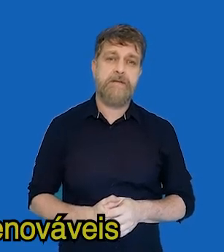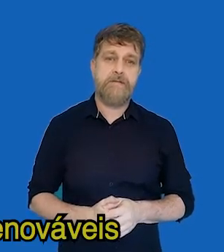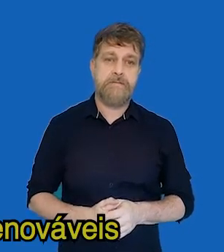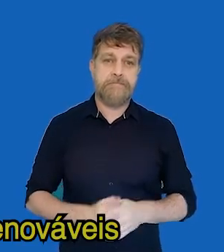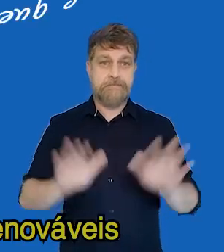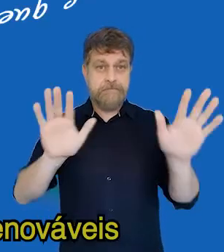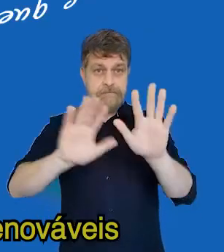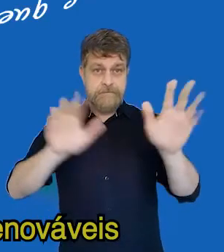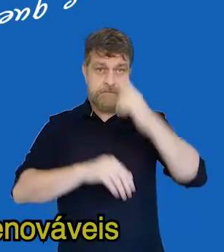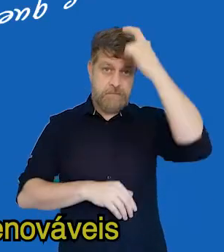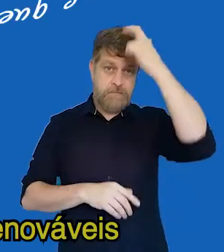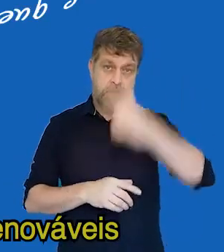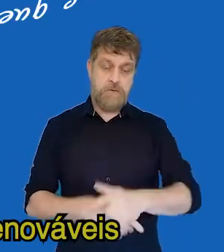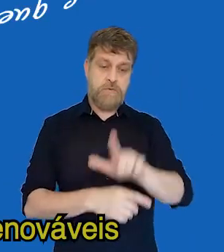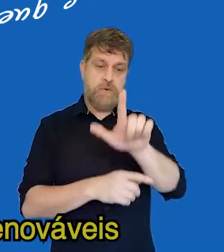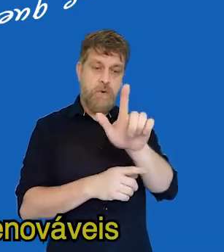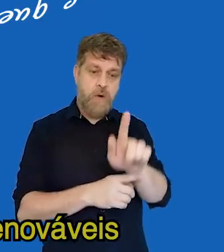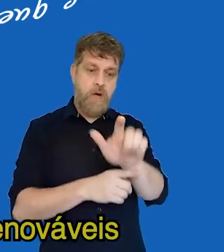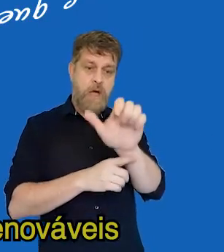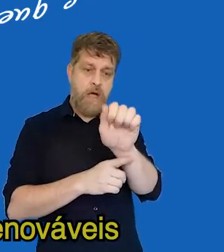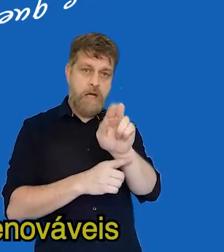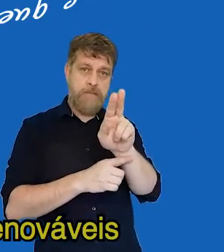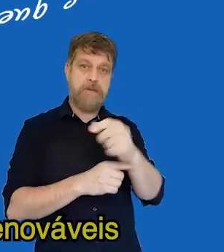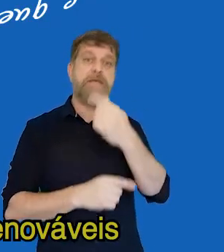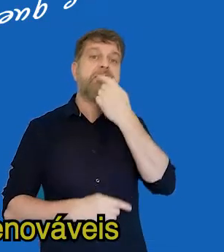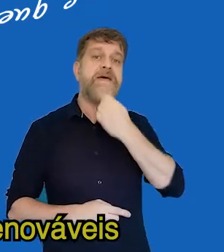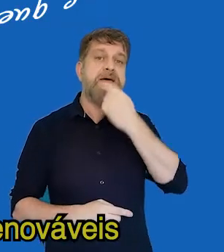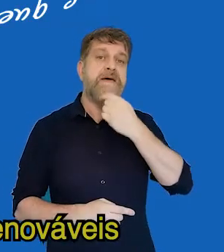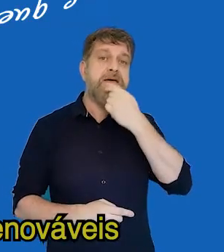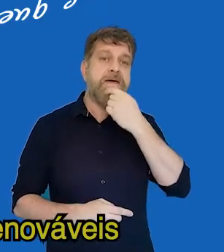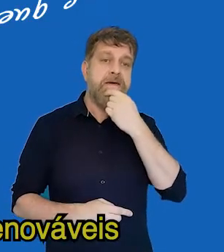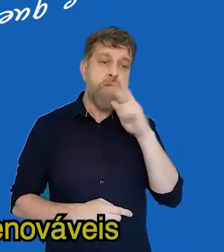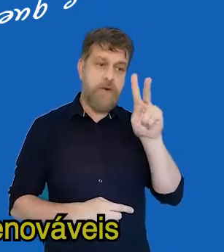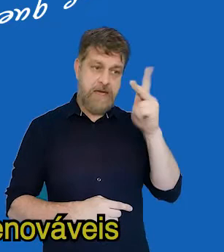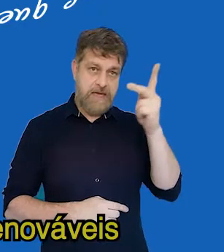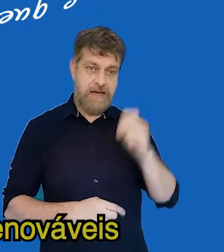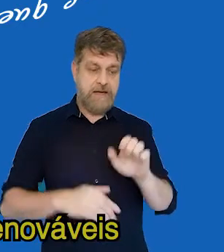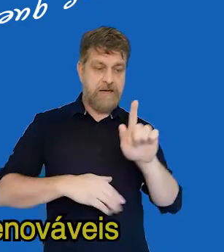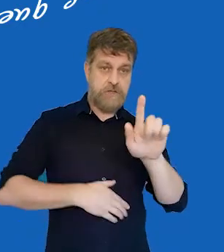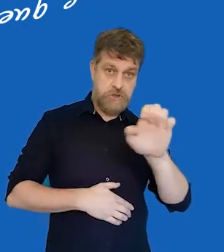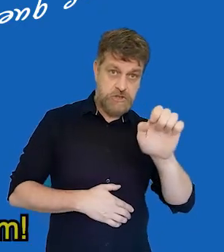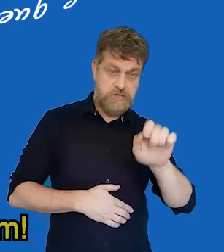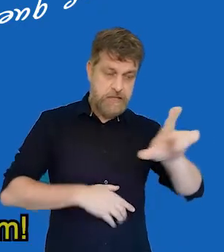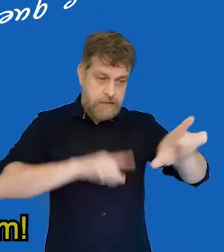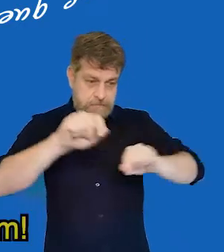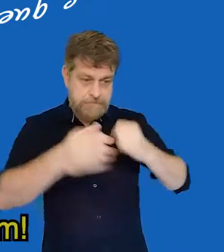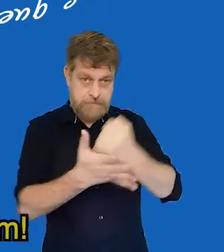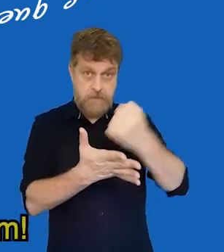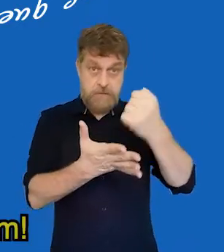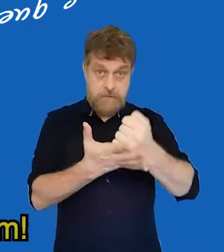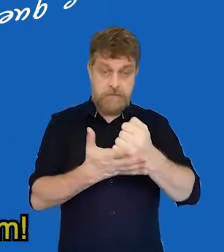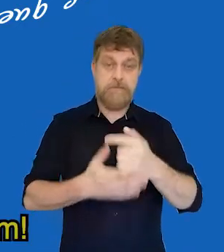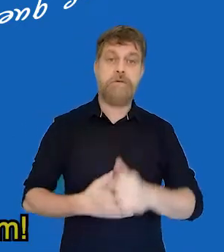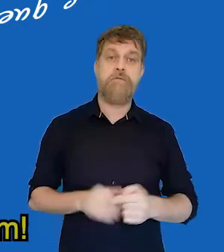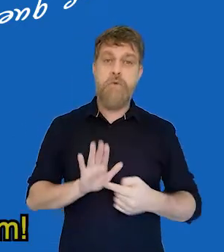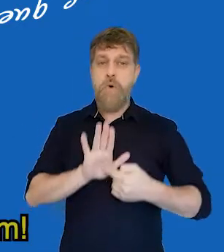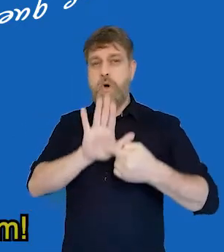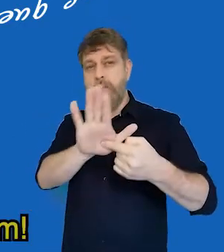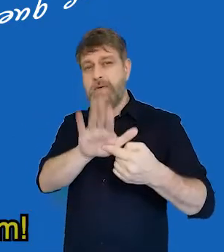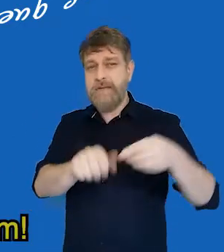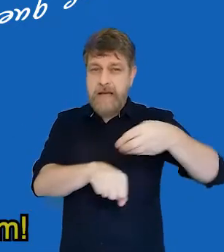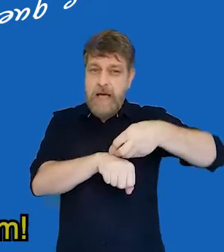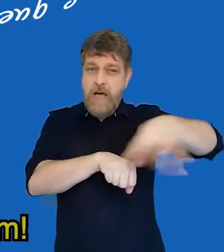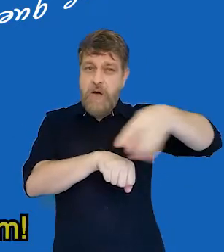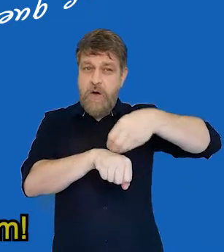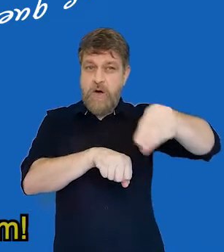Olá pessoal meu nome é Gabriel Lima sou especialista de recrutamento e seleção na Gear na divisão de energias renováveis e hoje vamos trazer para vocês